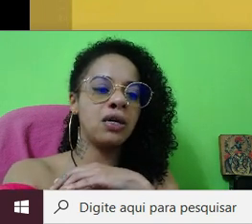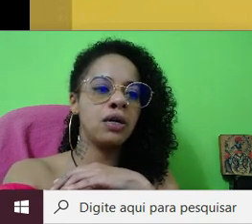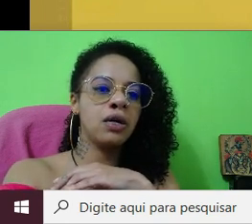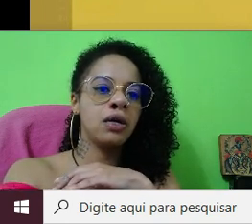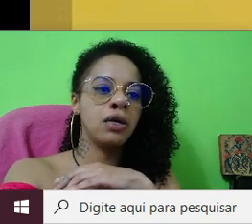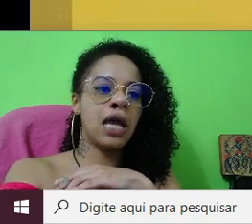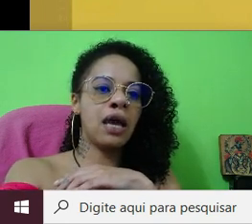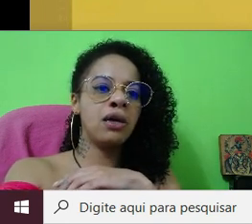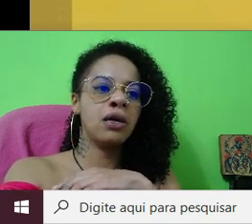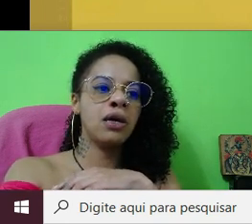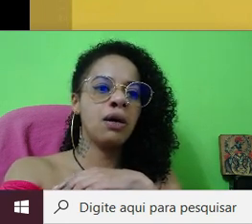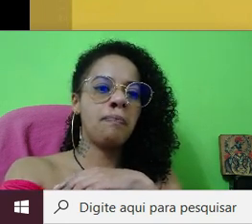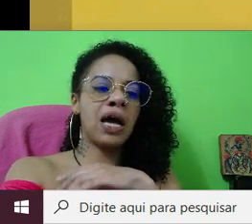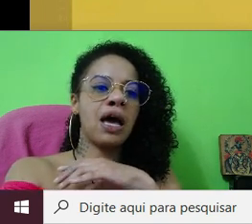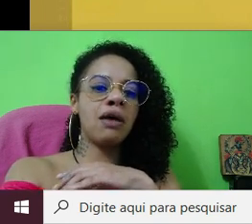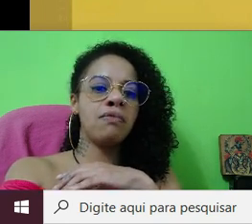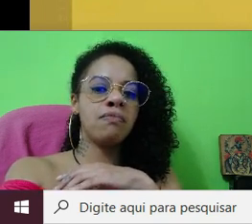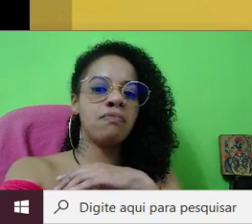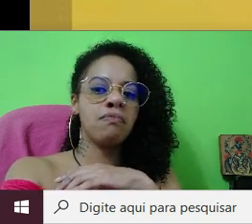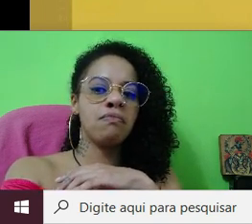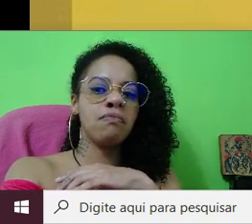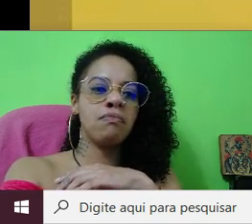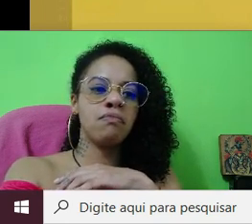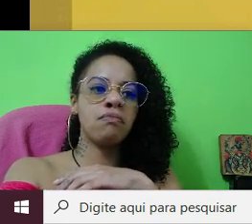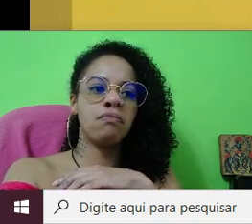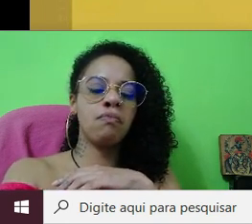partidária né para